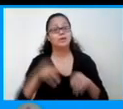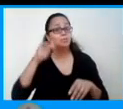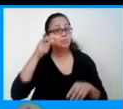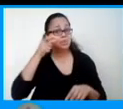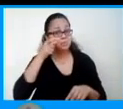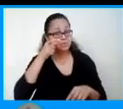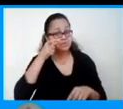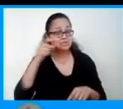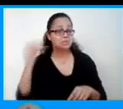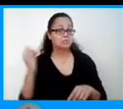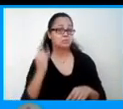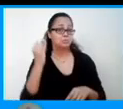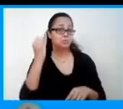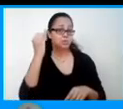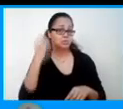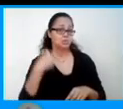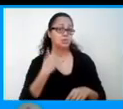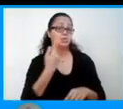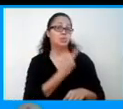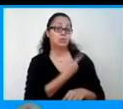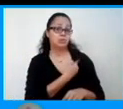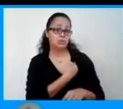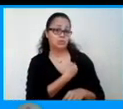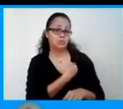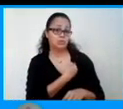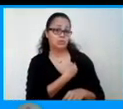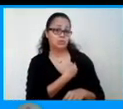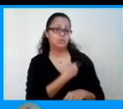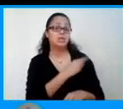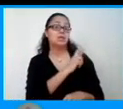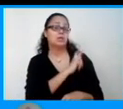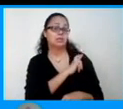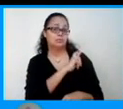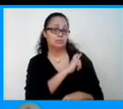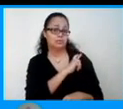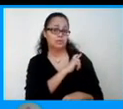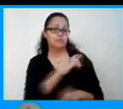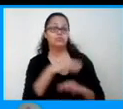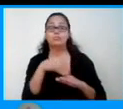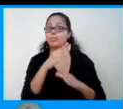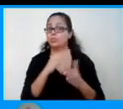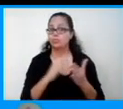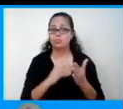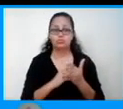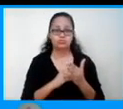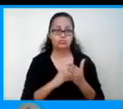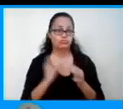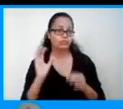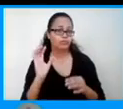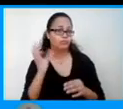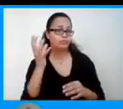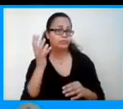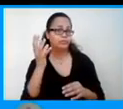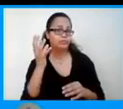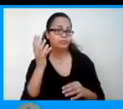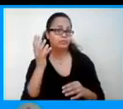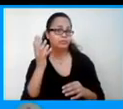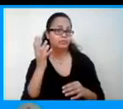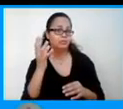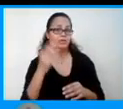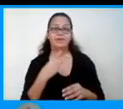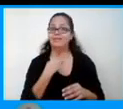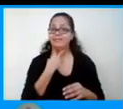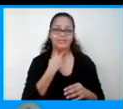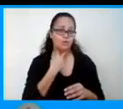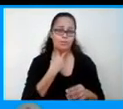aqui. Nós também somos um tanto quanto responsáveis por tudo isso. Não se deve, por exemplo, colocar fogo